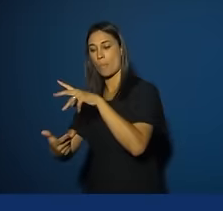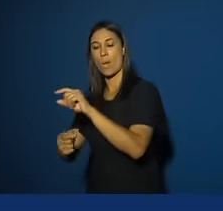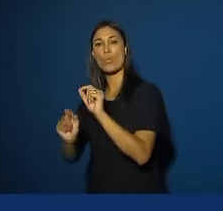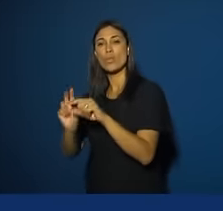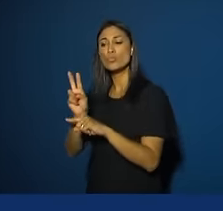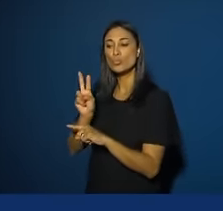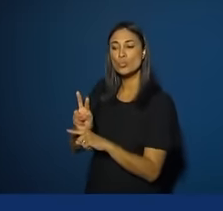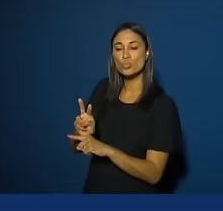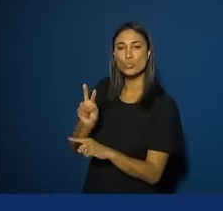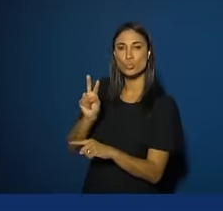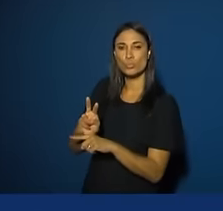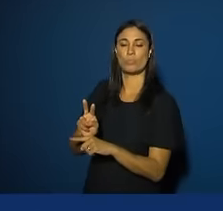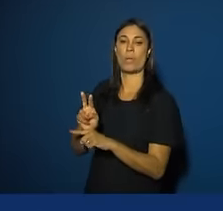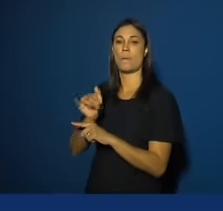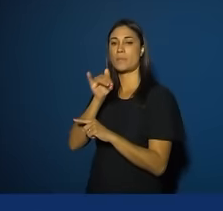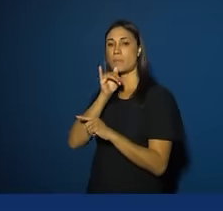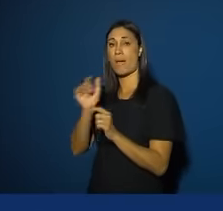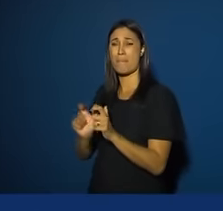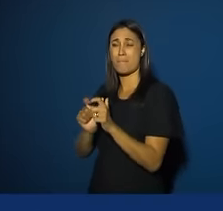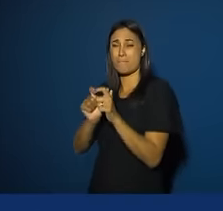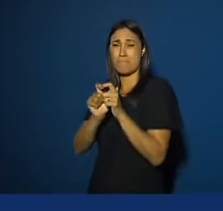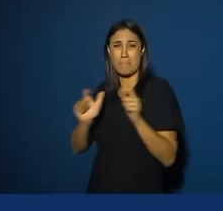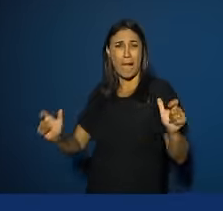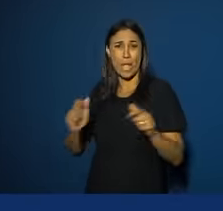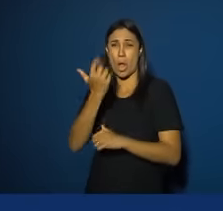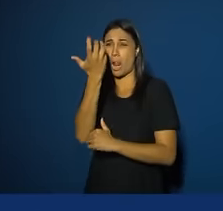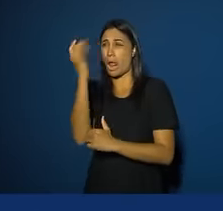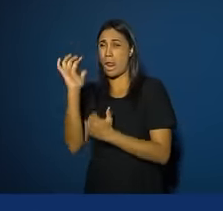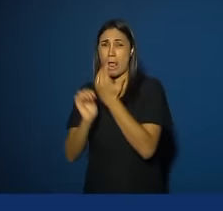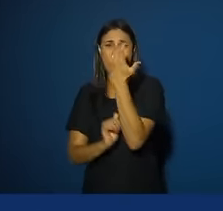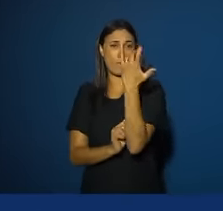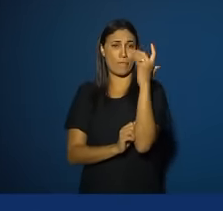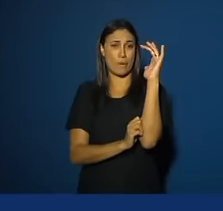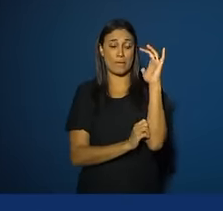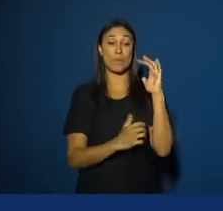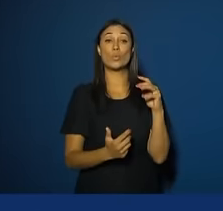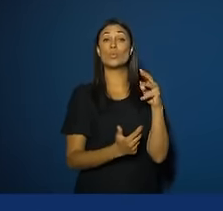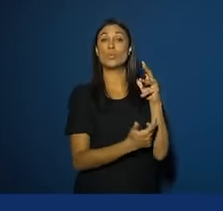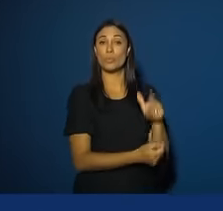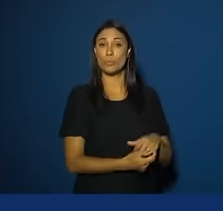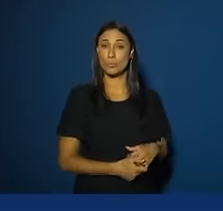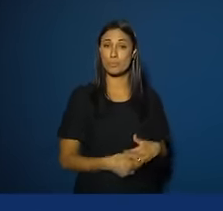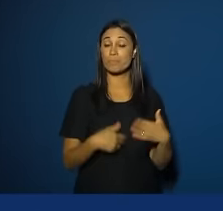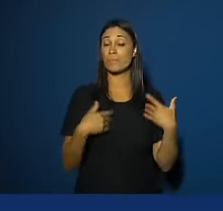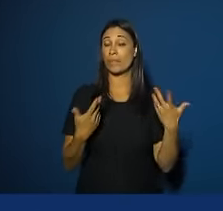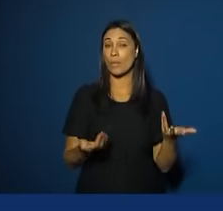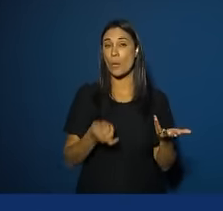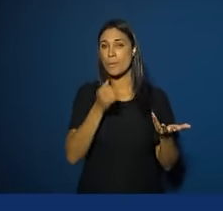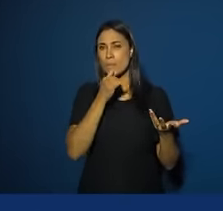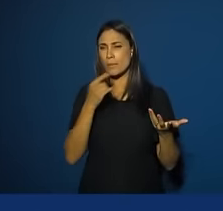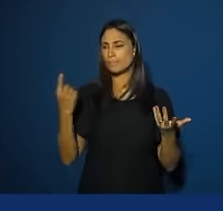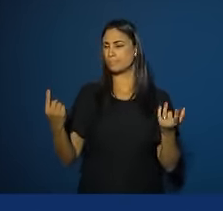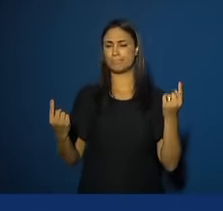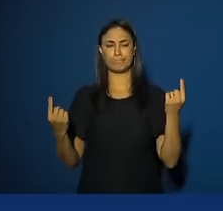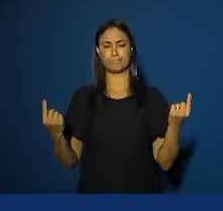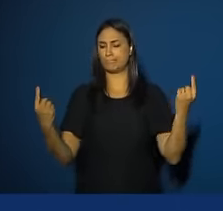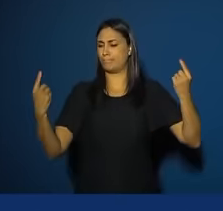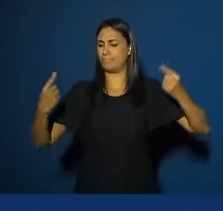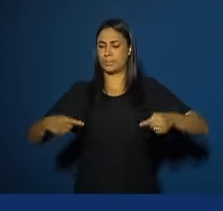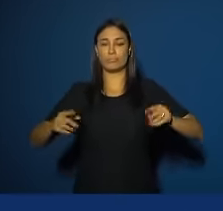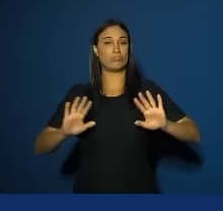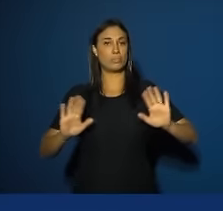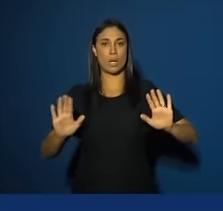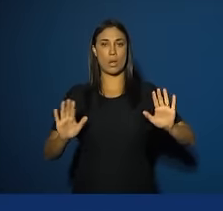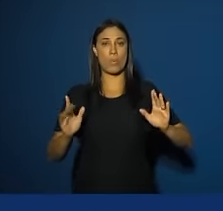de preservar a maior Floresta Equatorial do mundo então isso não uma coisa Não briga com a outra pelo contrário